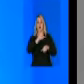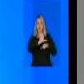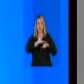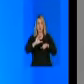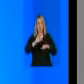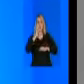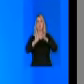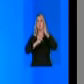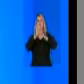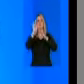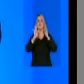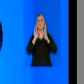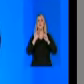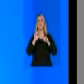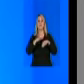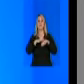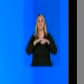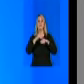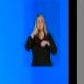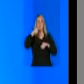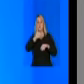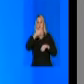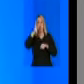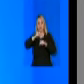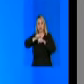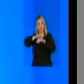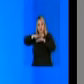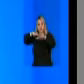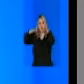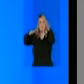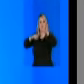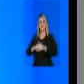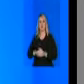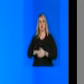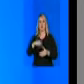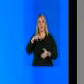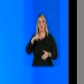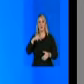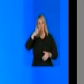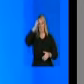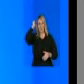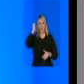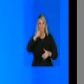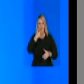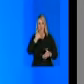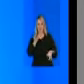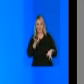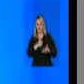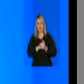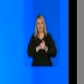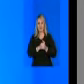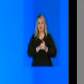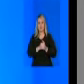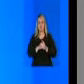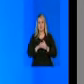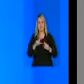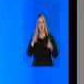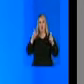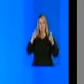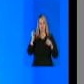tecnologia para fazer com que o sistema viário possa funcionar melhor. O Pedro Paulo falou uma questão importante, investimento no transporte de